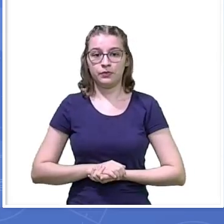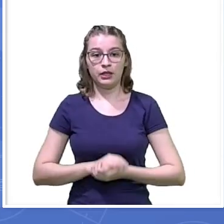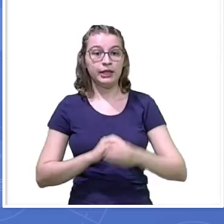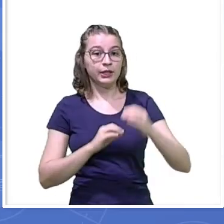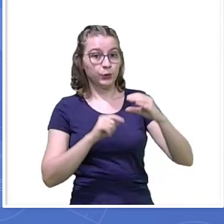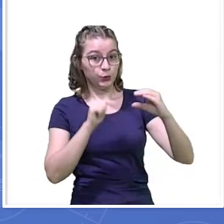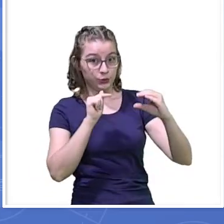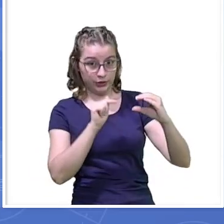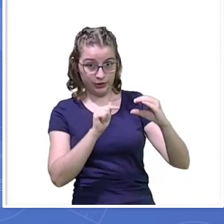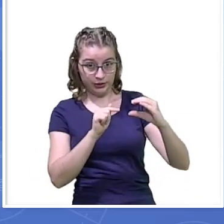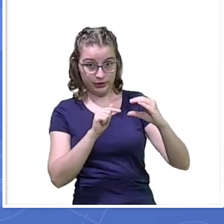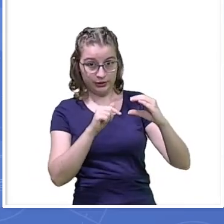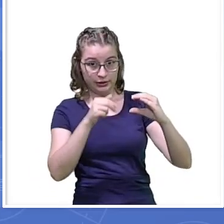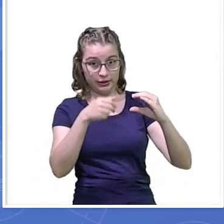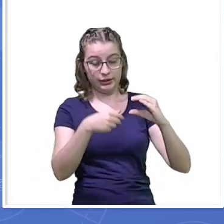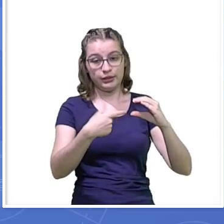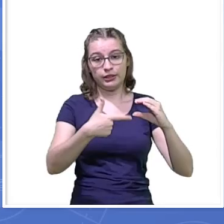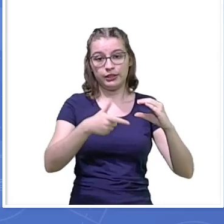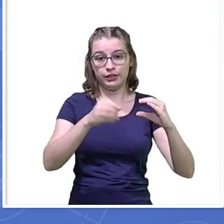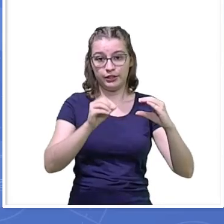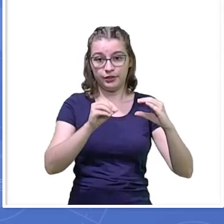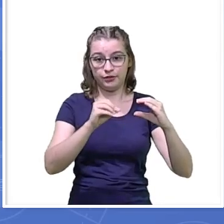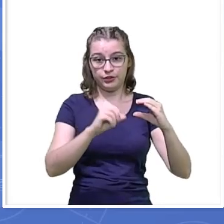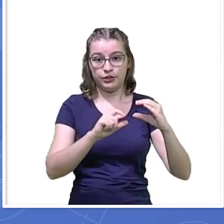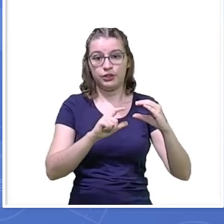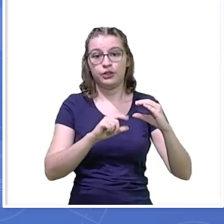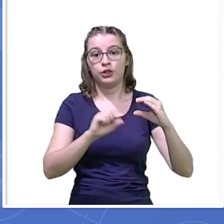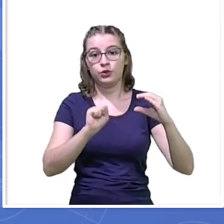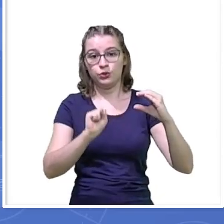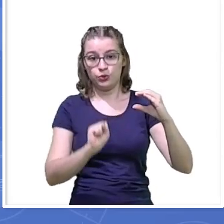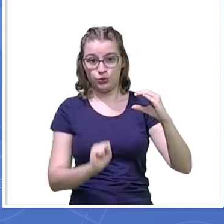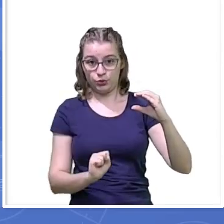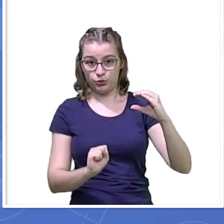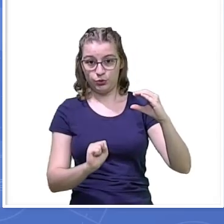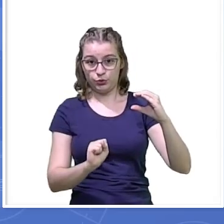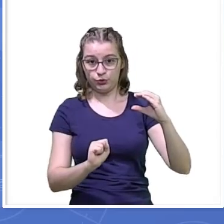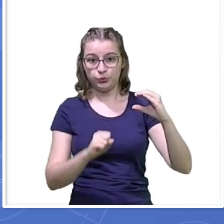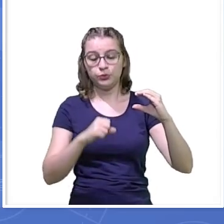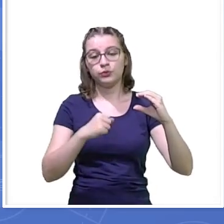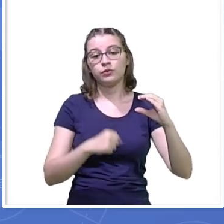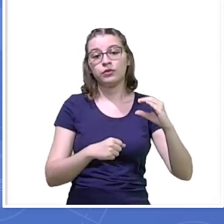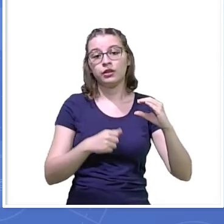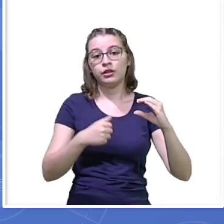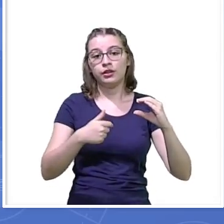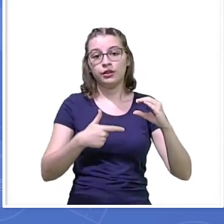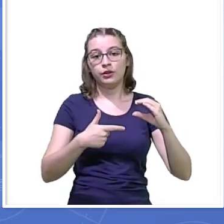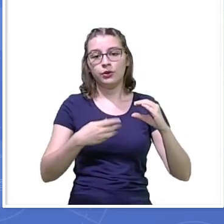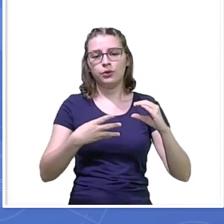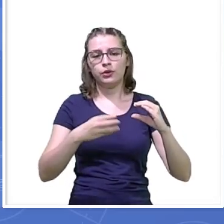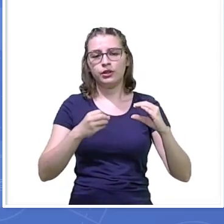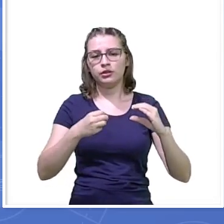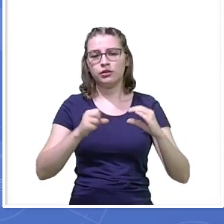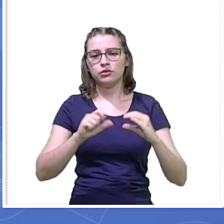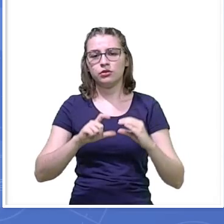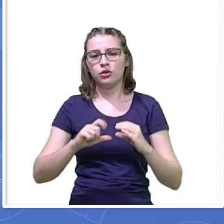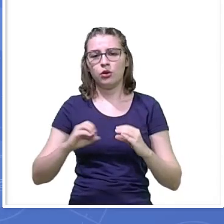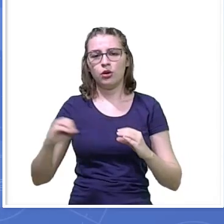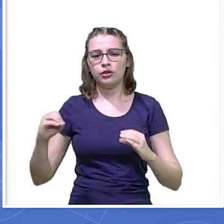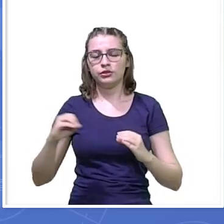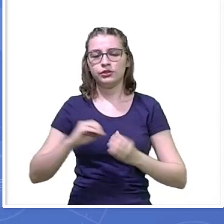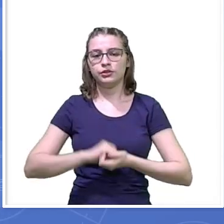situado a 20 graus de latitude sul e a 40 graus de longitude oeste, né? A gente está vendo aqui exatamente